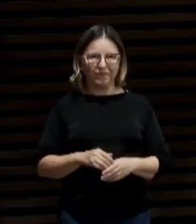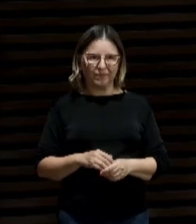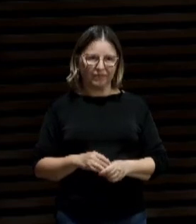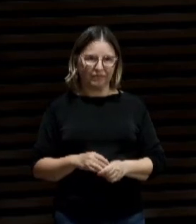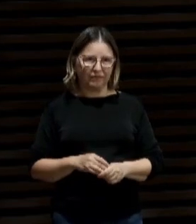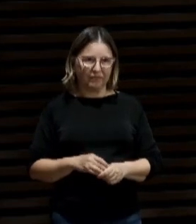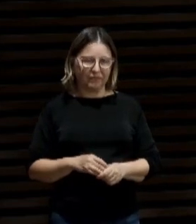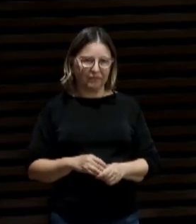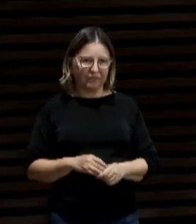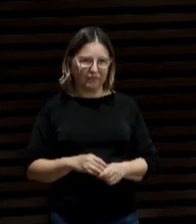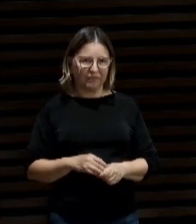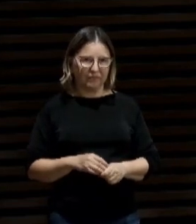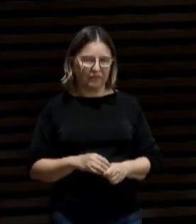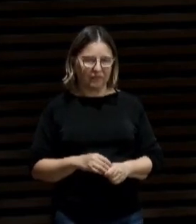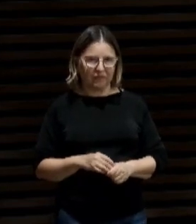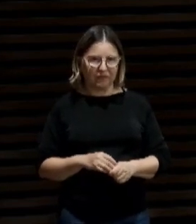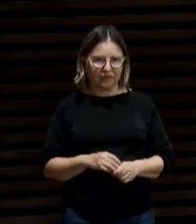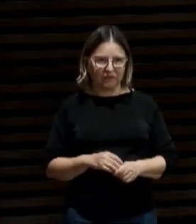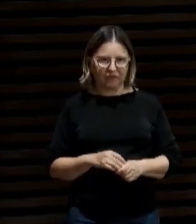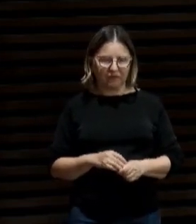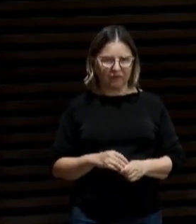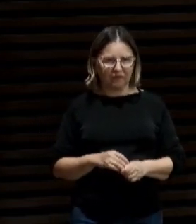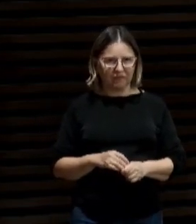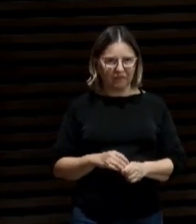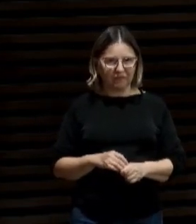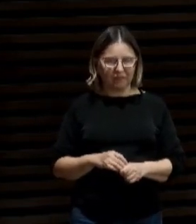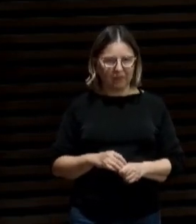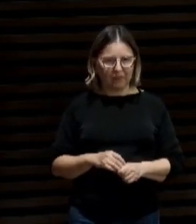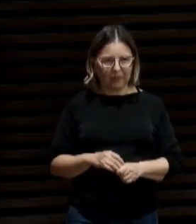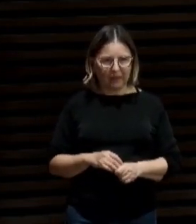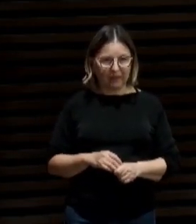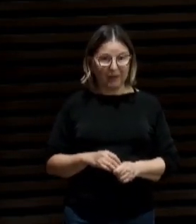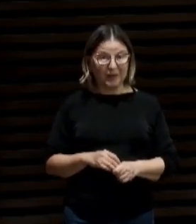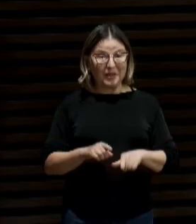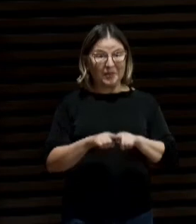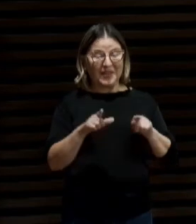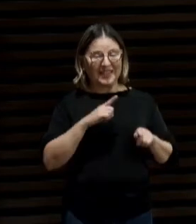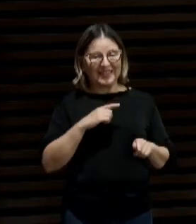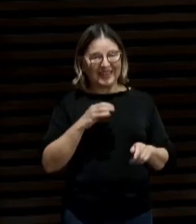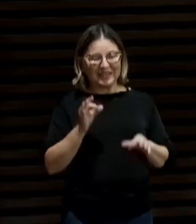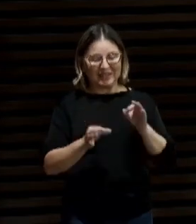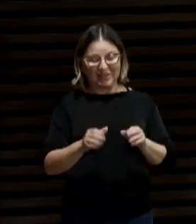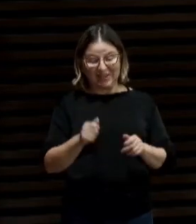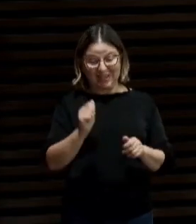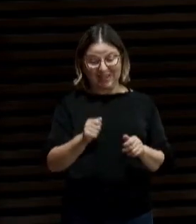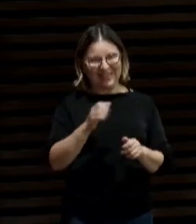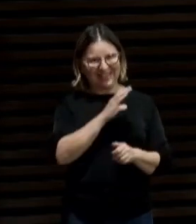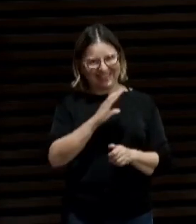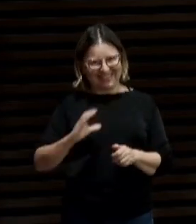Eu não estarei nele, pela graça de Deus. Agora tem o tribunal de Cristo, meus amados. Esse